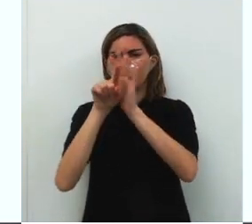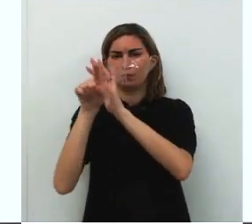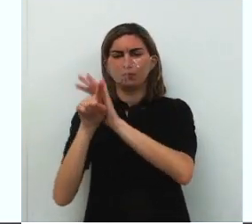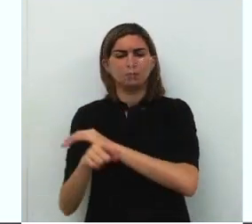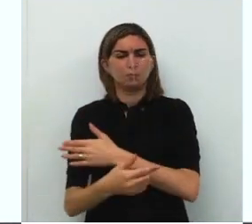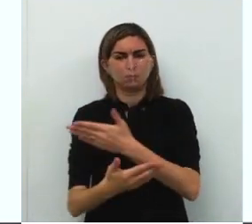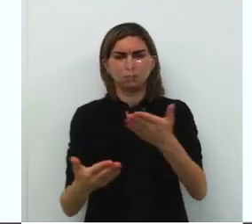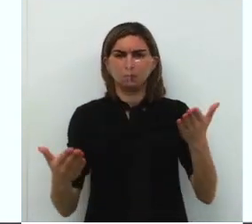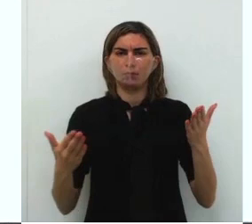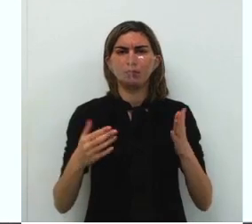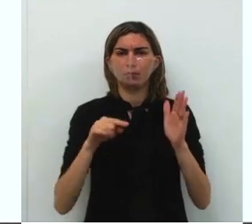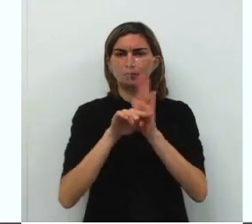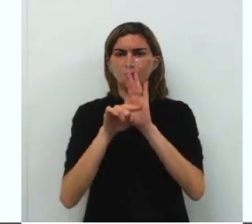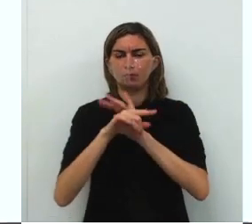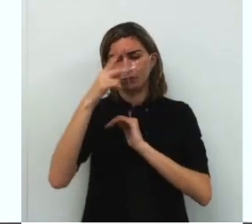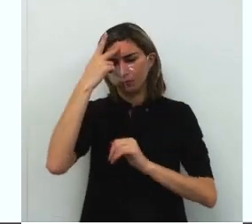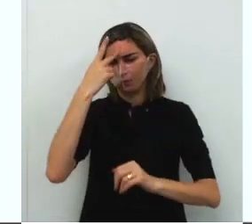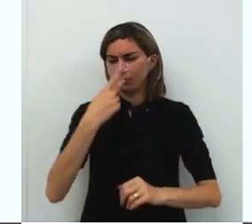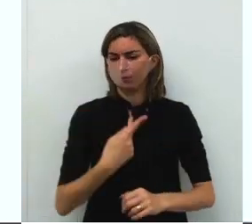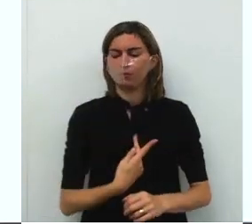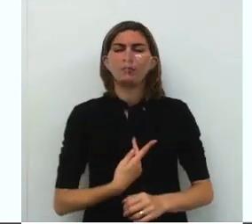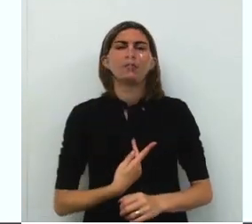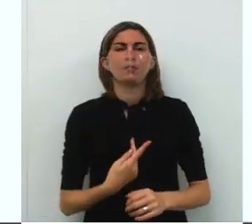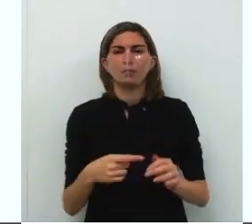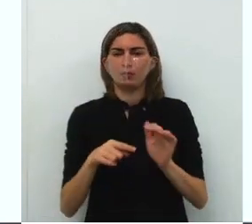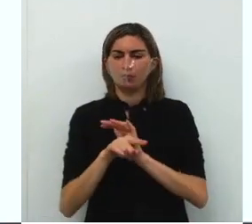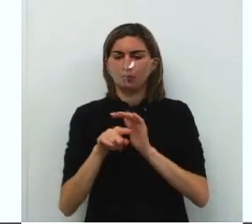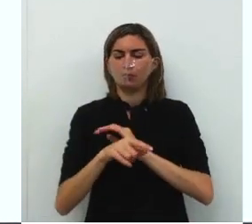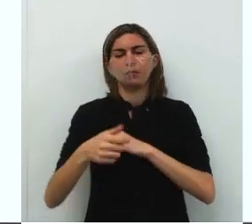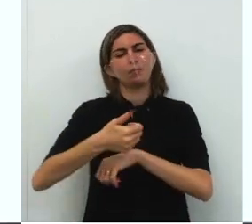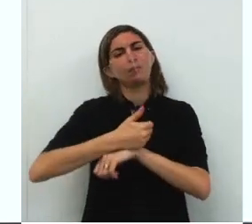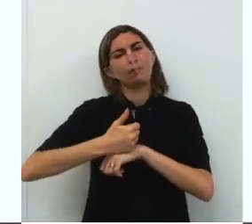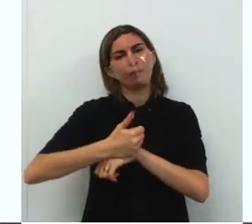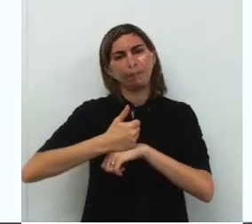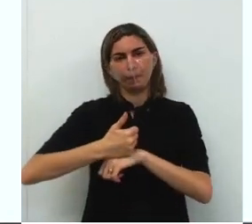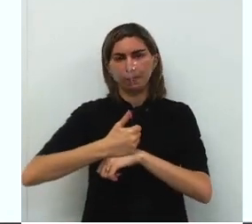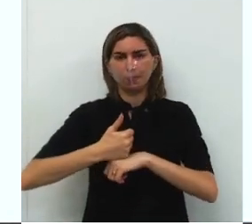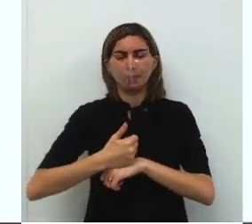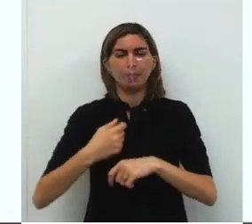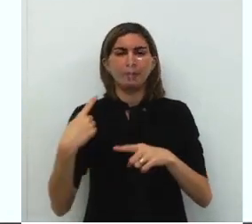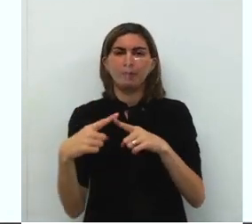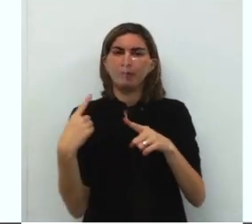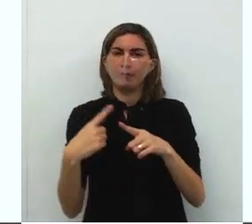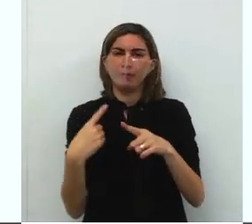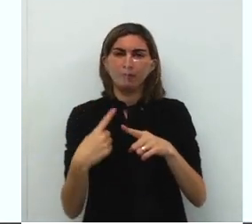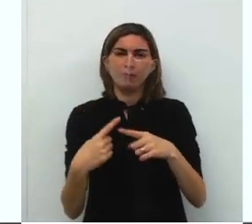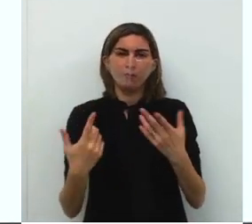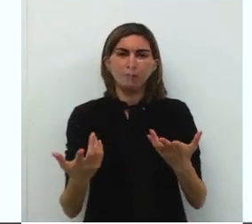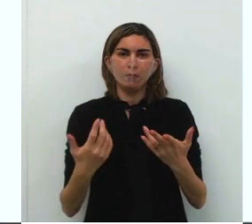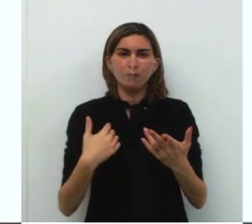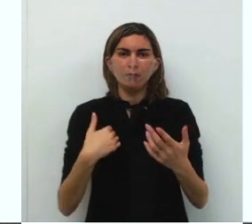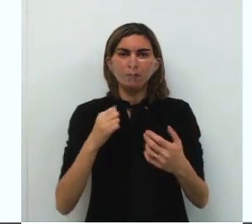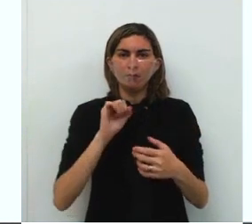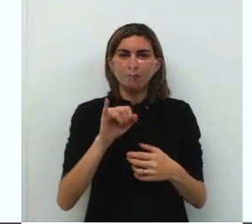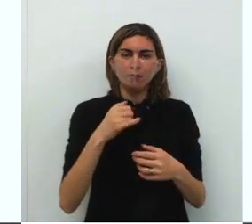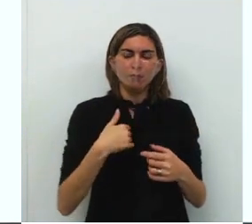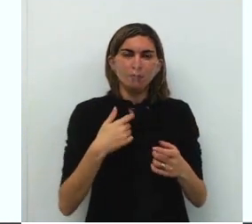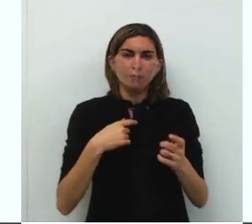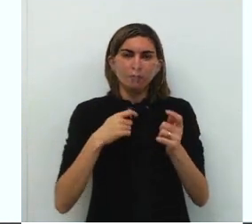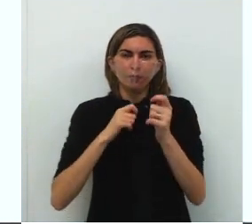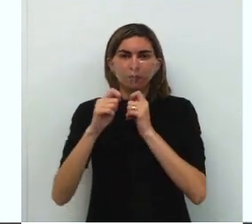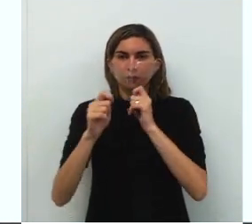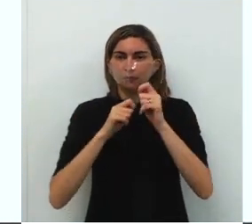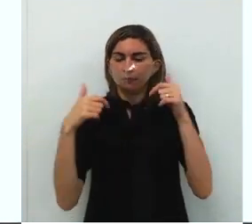perguntas a você. Perguntas pessoais, perguntas profissionais. Por quê? Porque se é